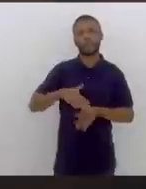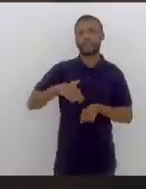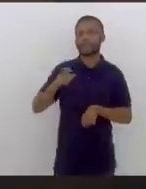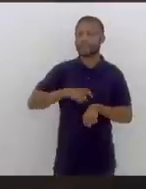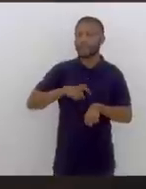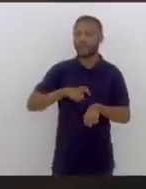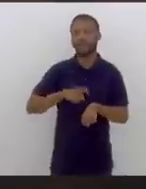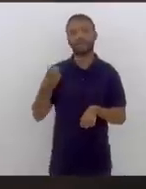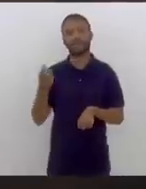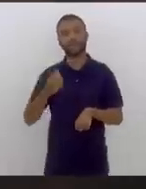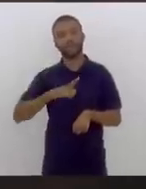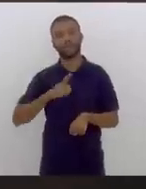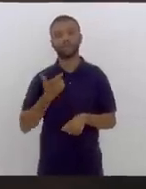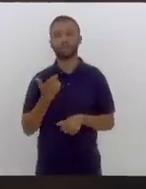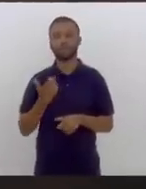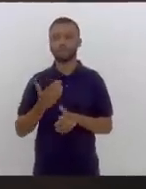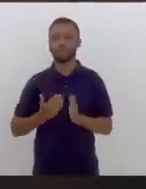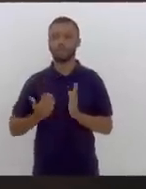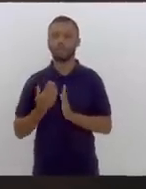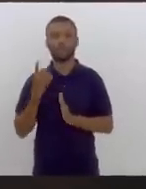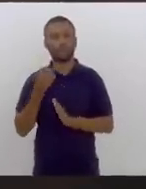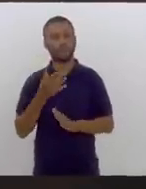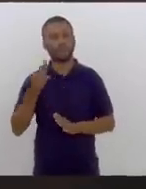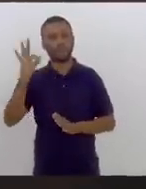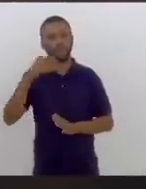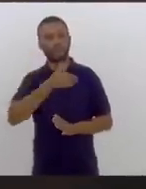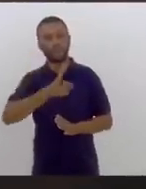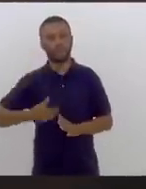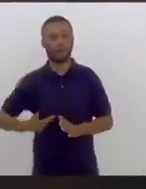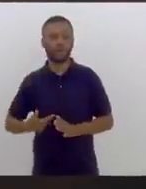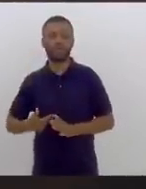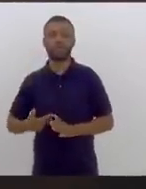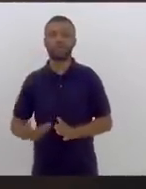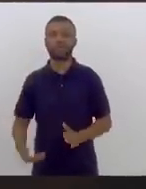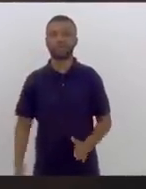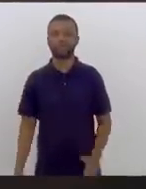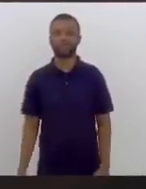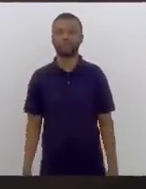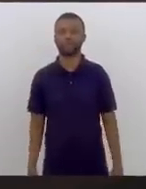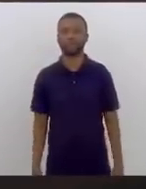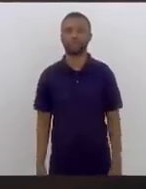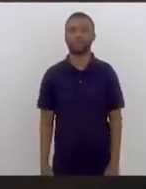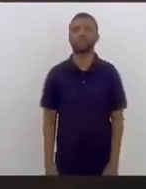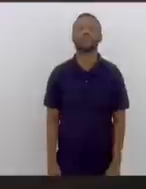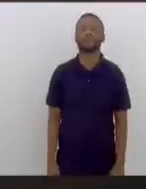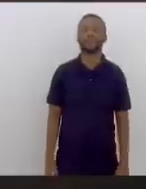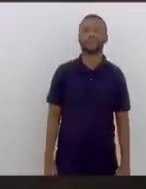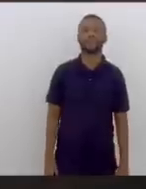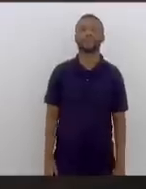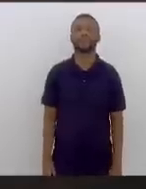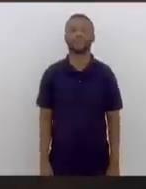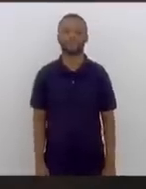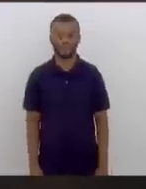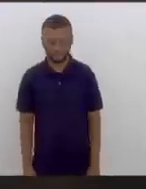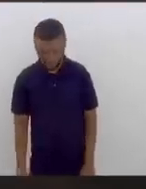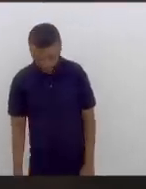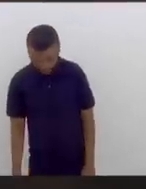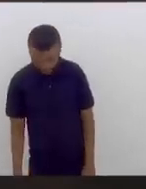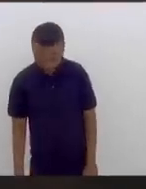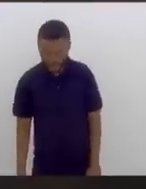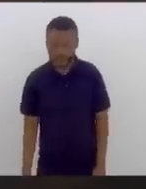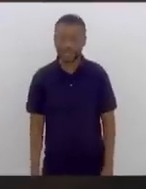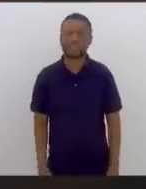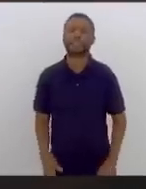mesmo sendo deputado federal muita coisa não teria acontecido como aconteceu nesses últimos meses aí desde que ele assumiu então